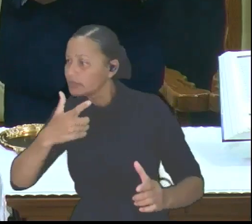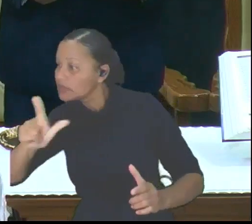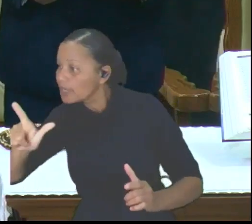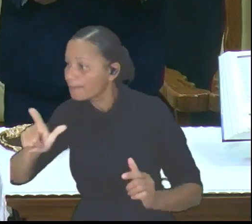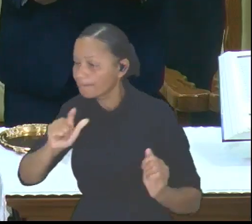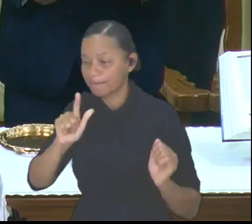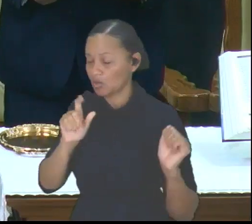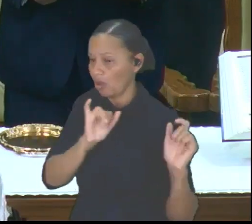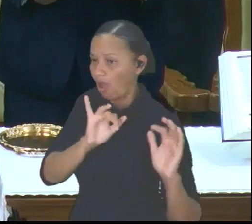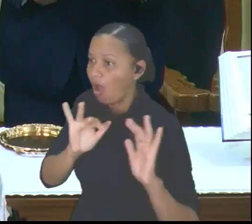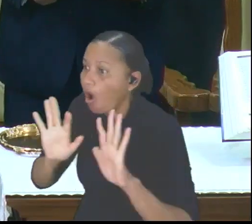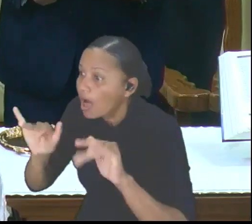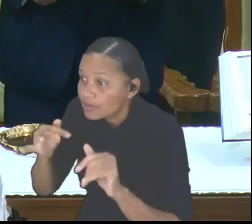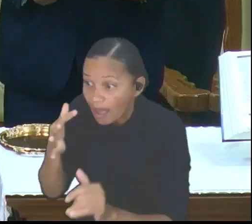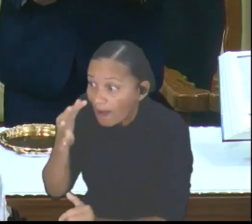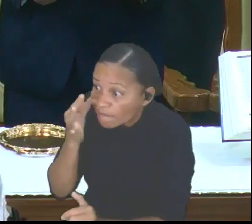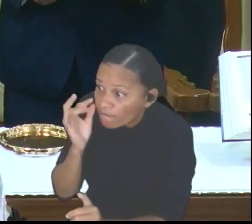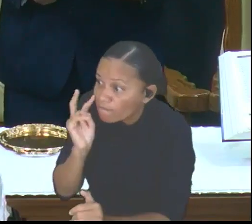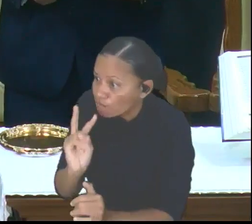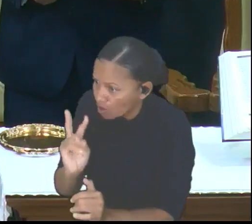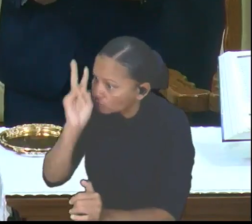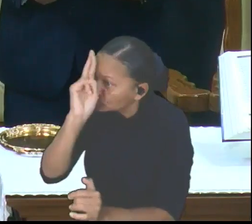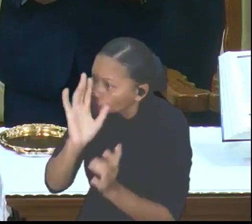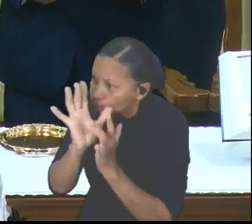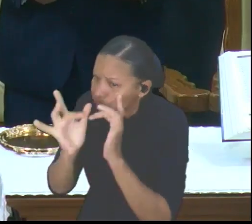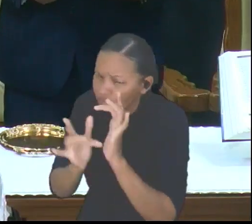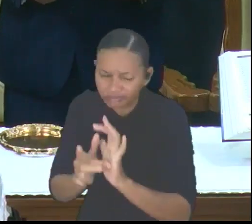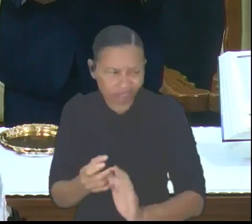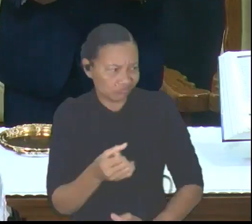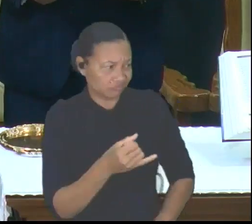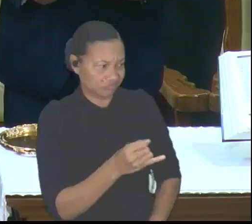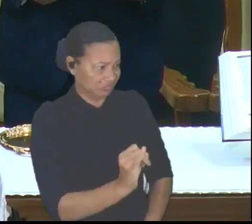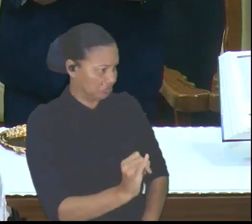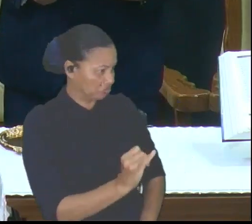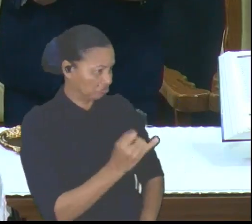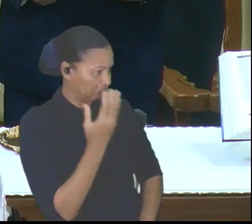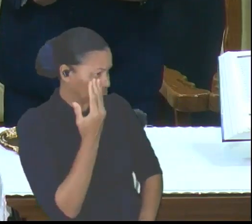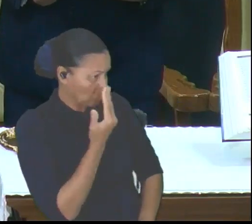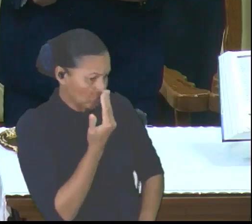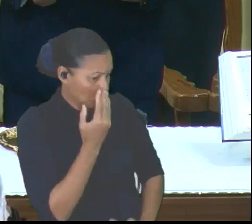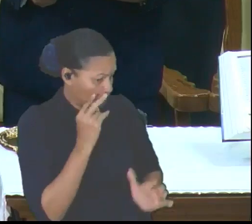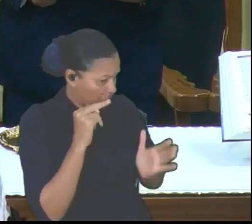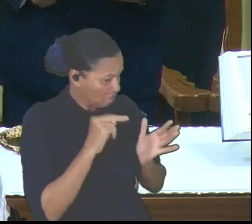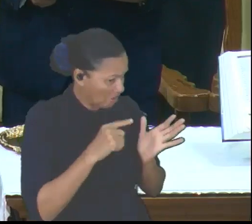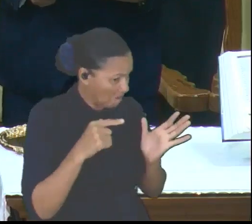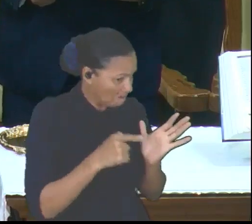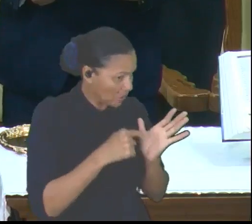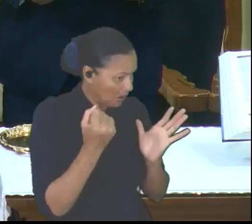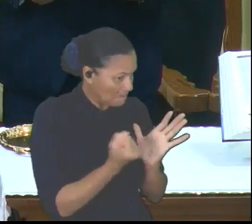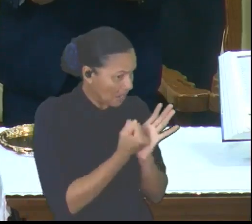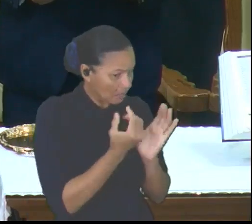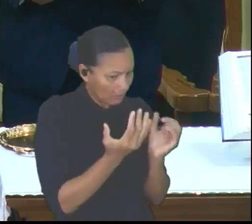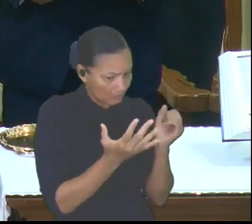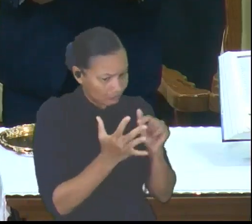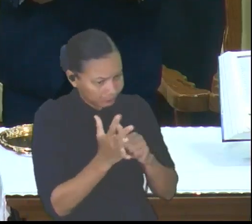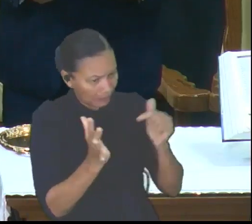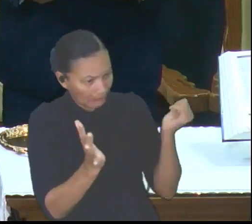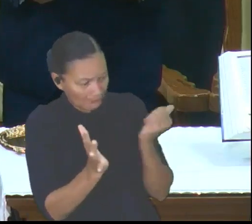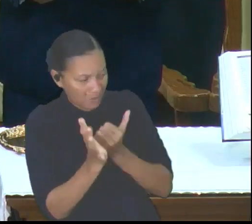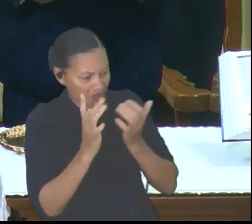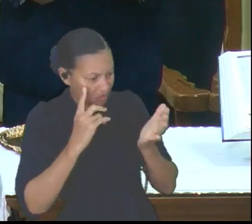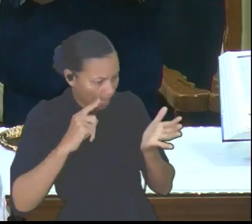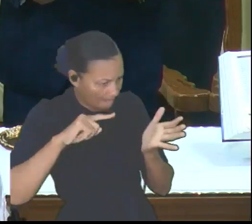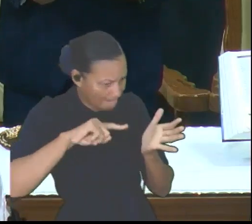vimos o Senhor. Mas ele disse-lhes: se eu não vir o sinal dos cravos em suas mãos, e não puser